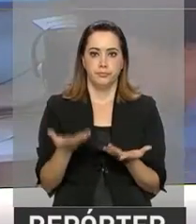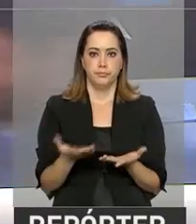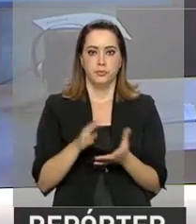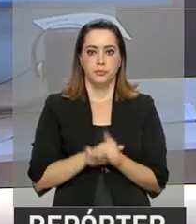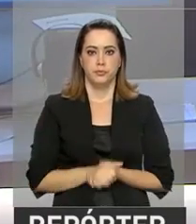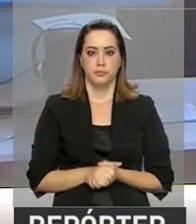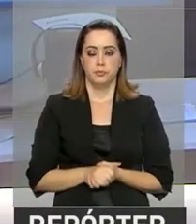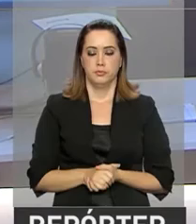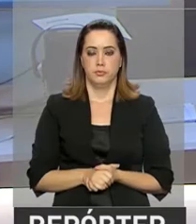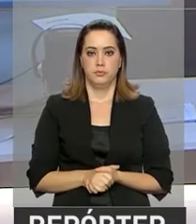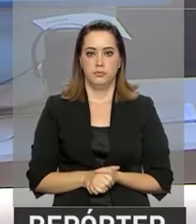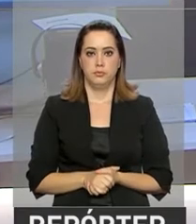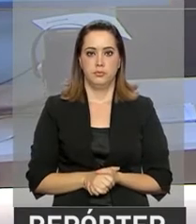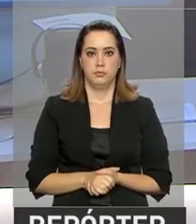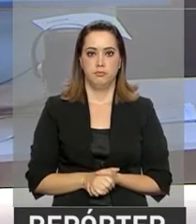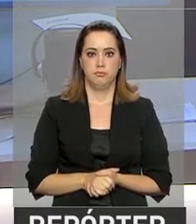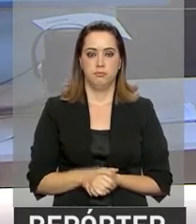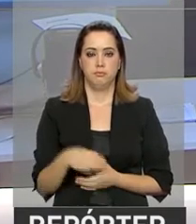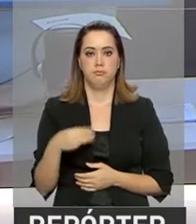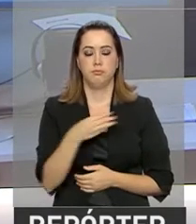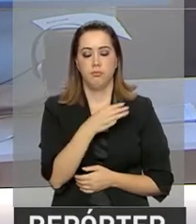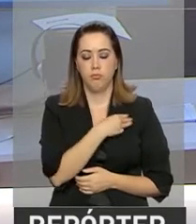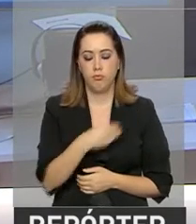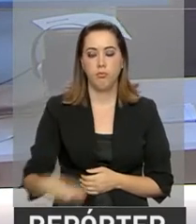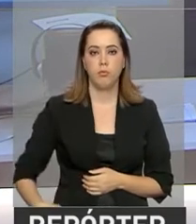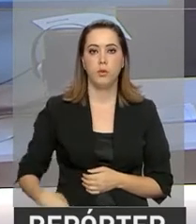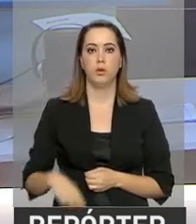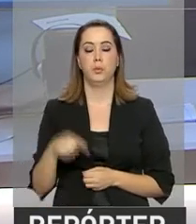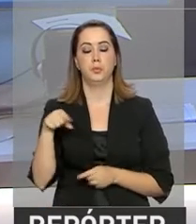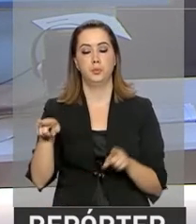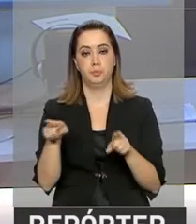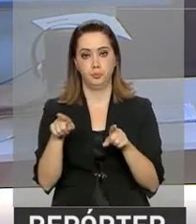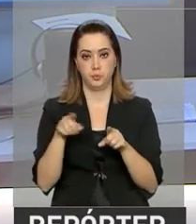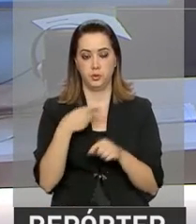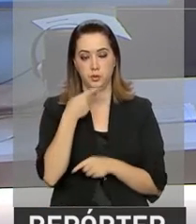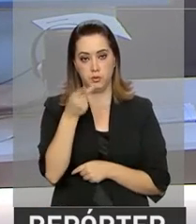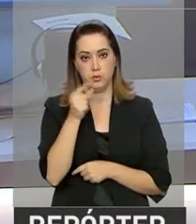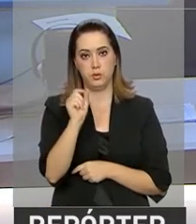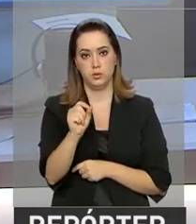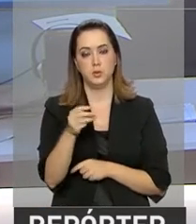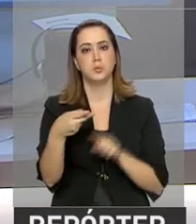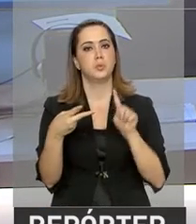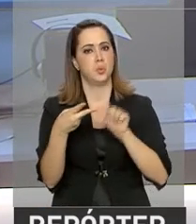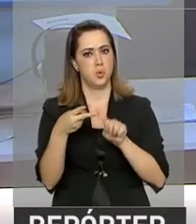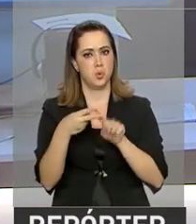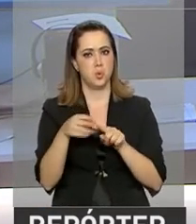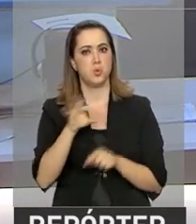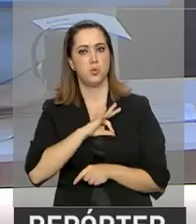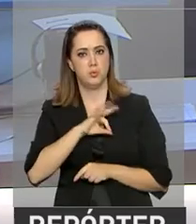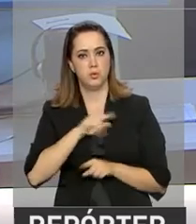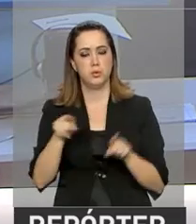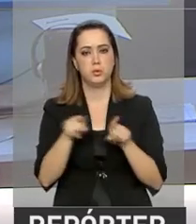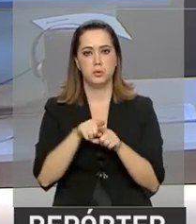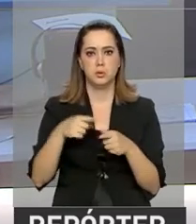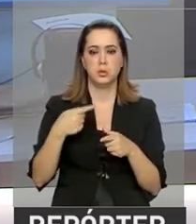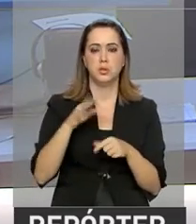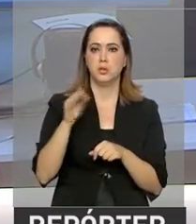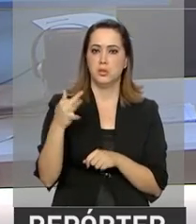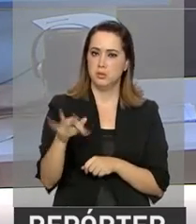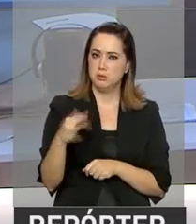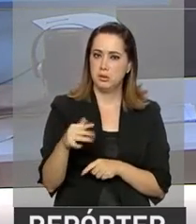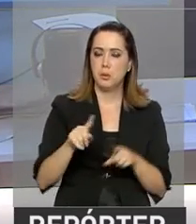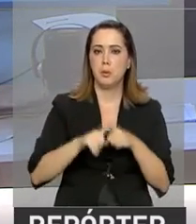ainda segundo o ministro alexandre de moraes outro militar que ocupava o carro também foi ferido mas não corre risco de morte um